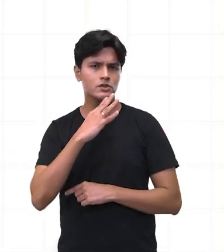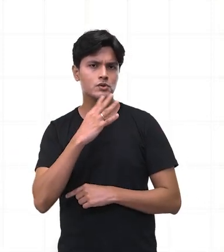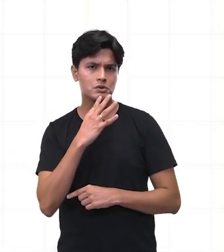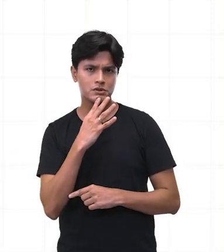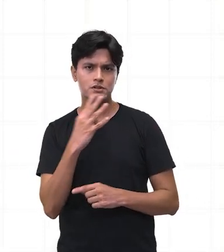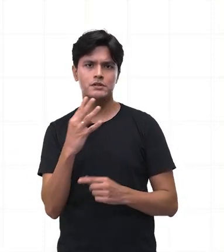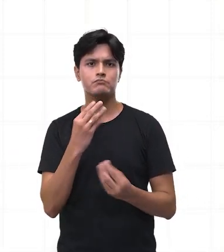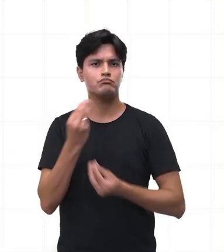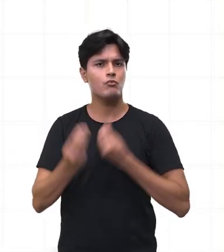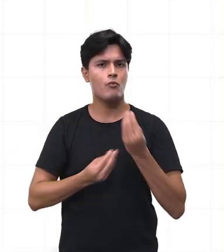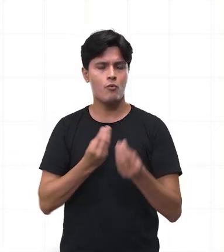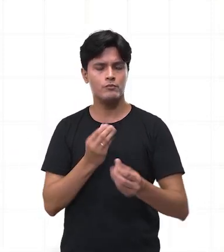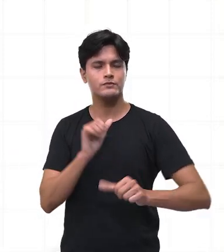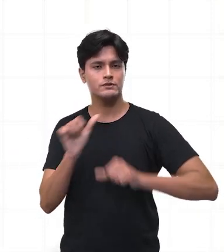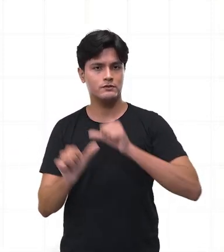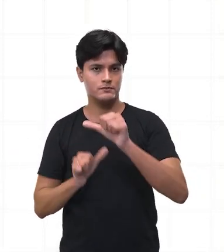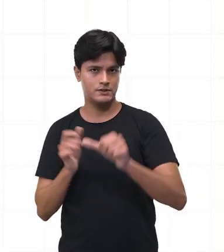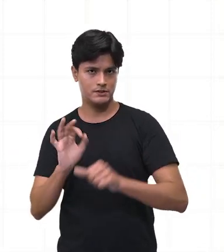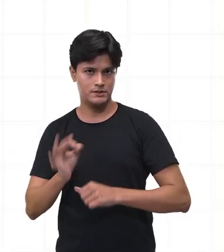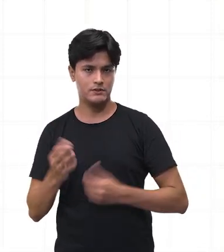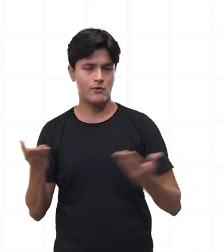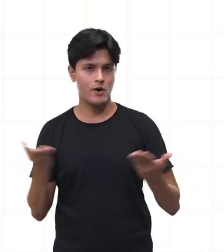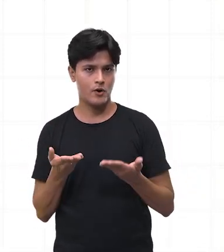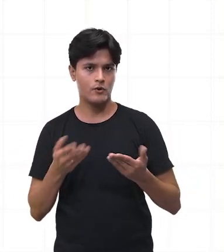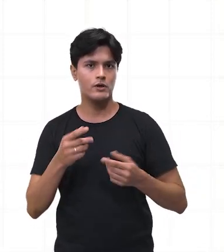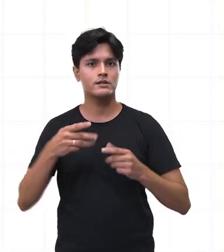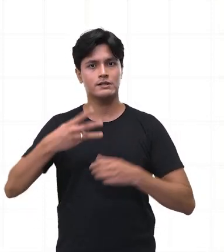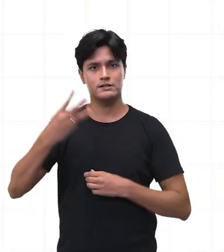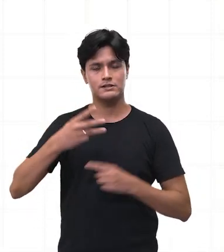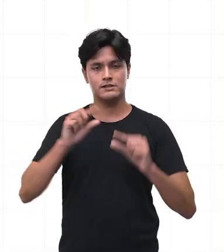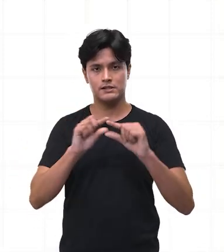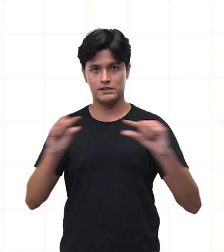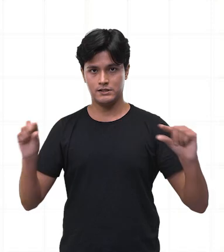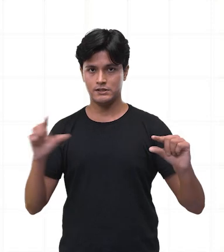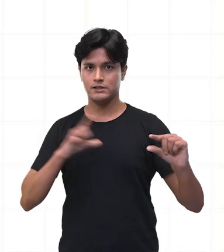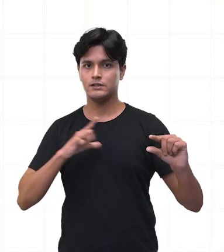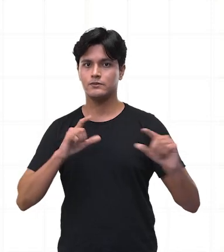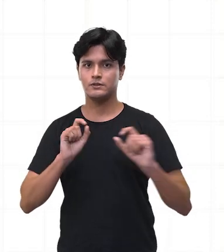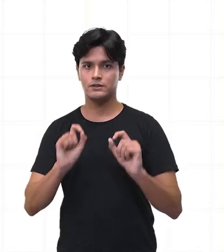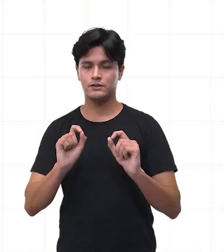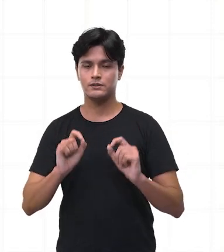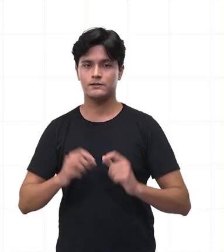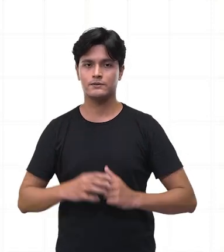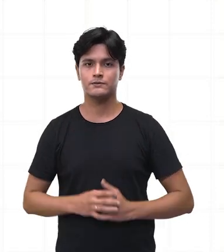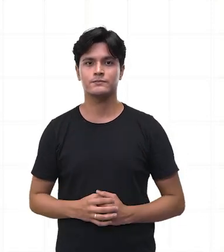essas transformações. Vejam que agora, nessa terceira linha, eu só tenho, ó,